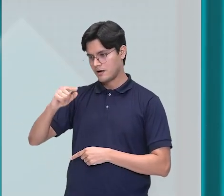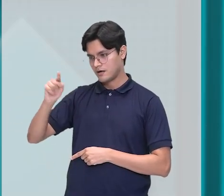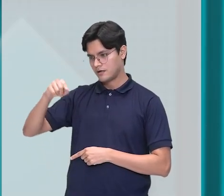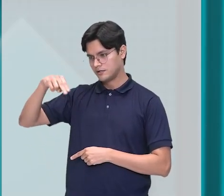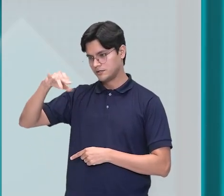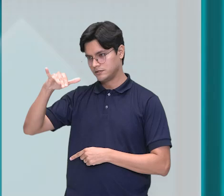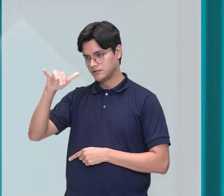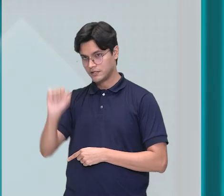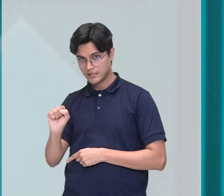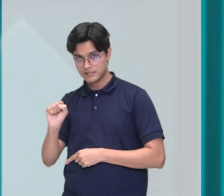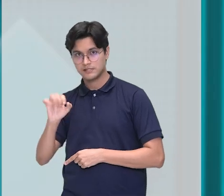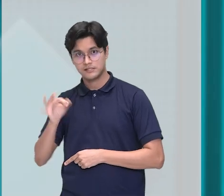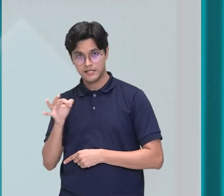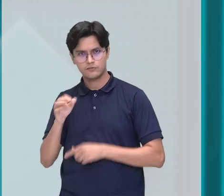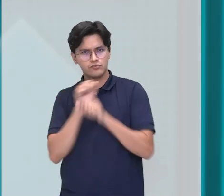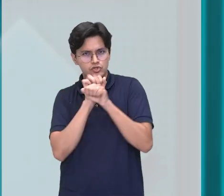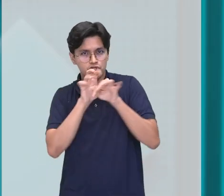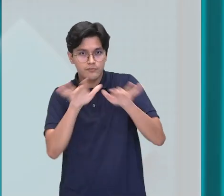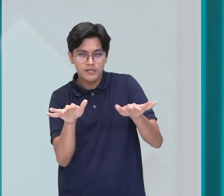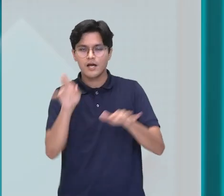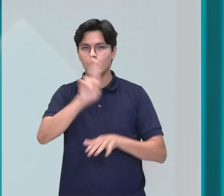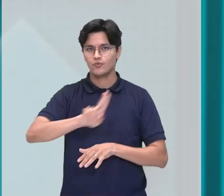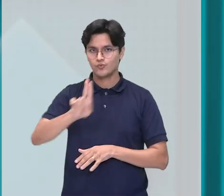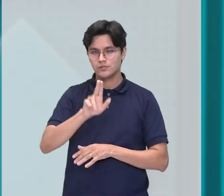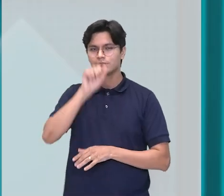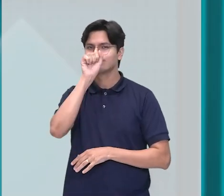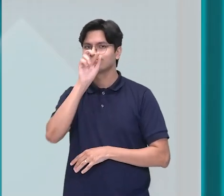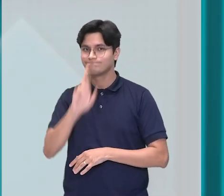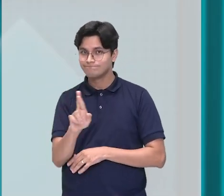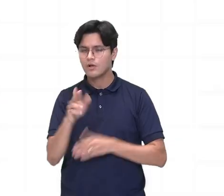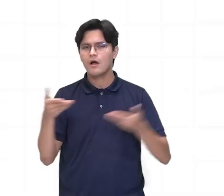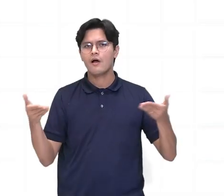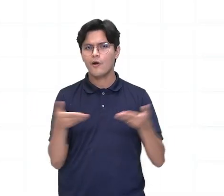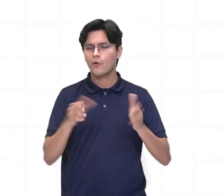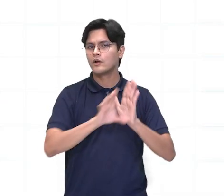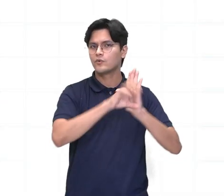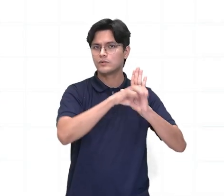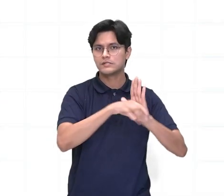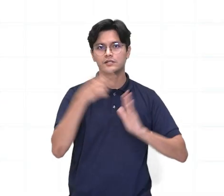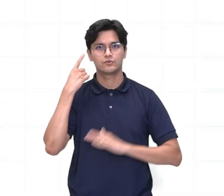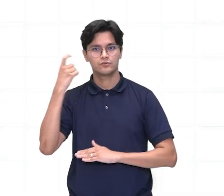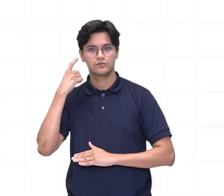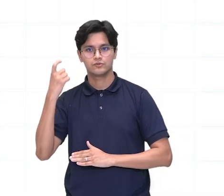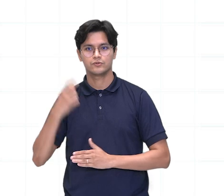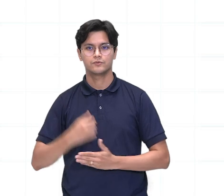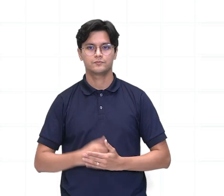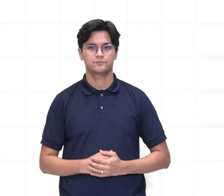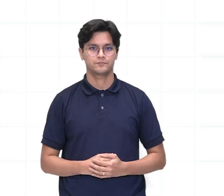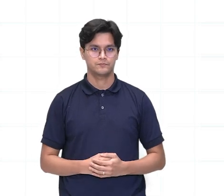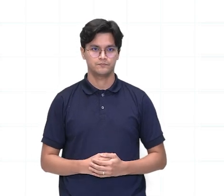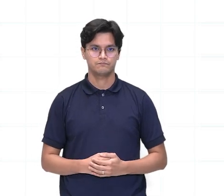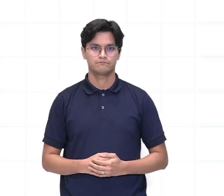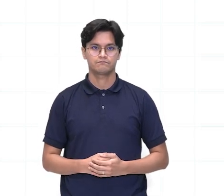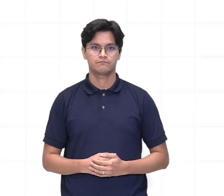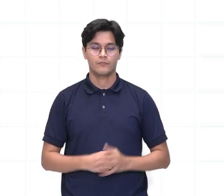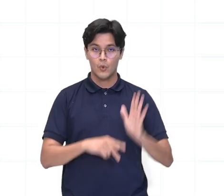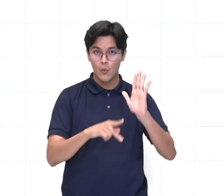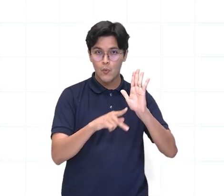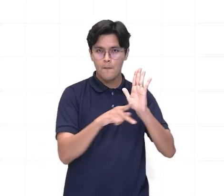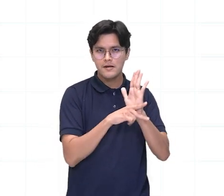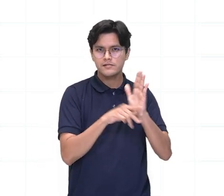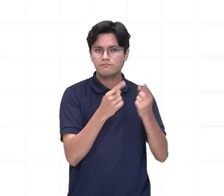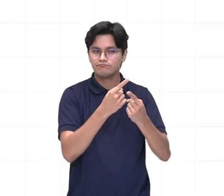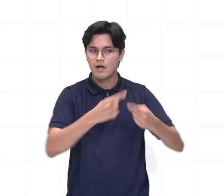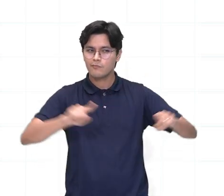Então, vamos agora conceituar o que vem ser o som. O princípio da música é